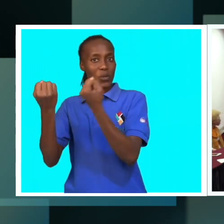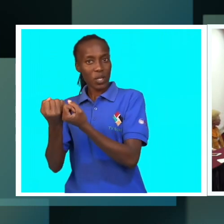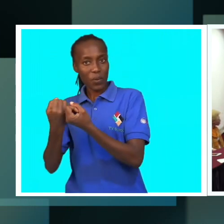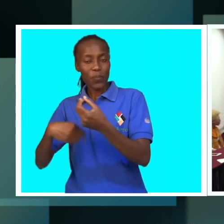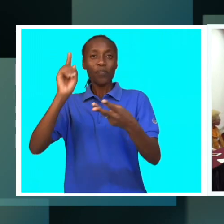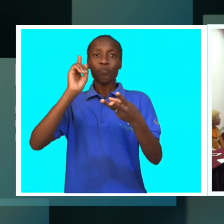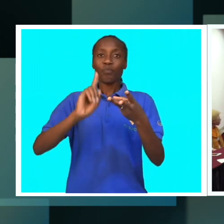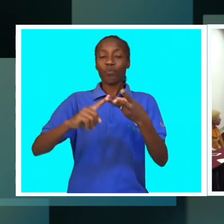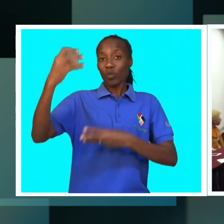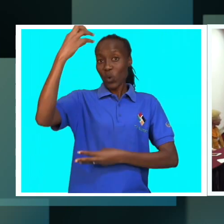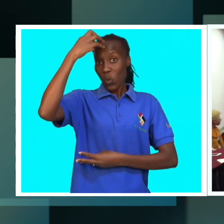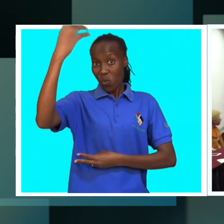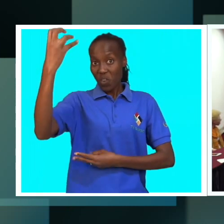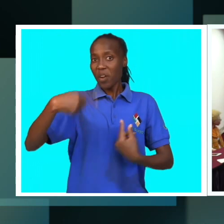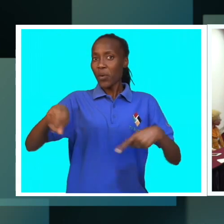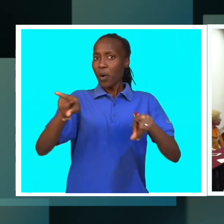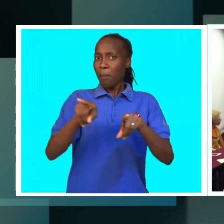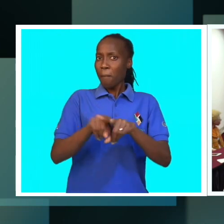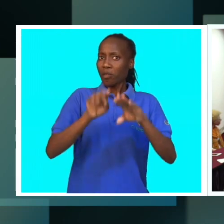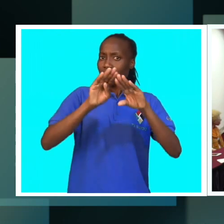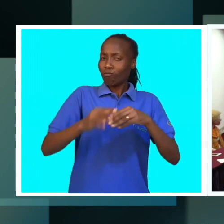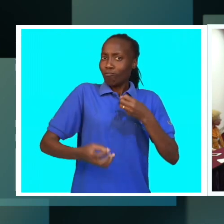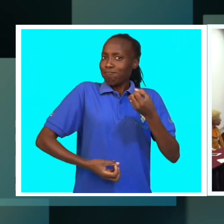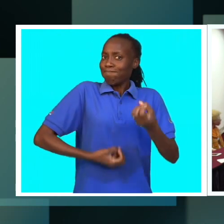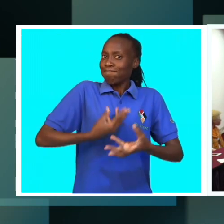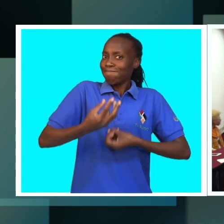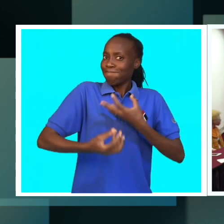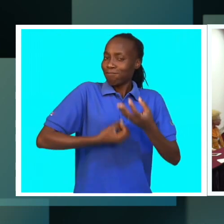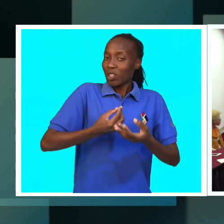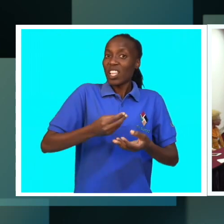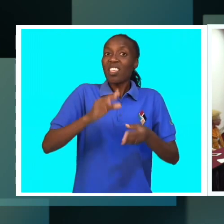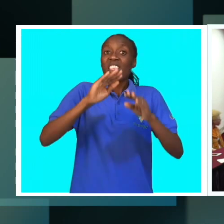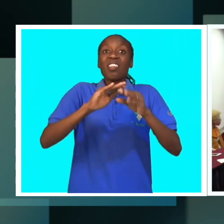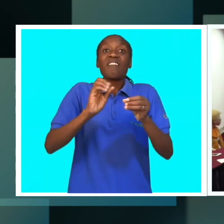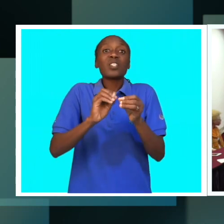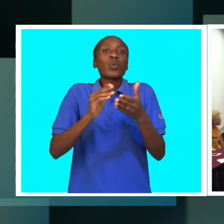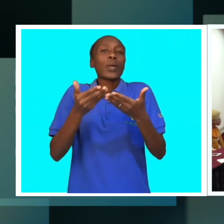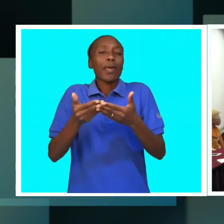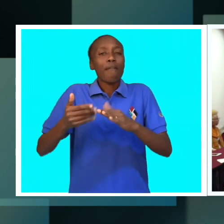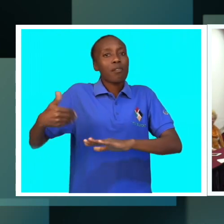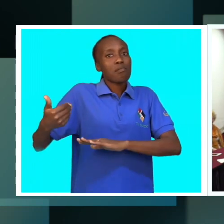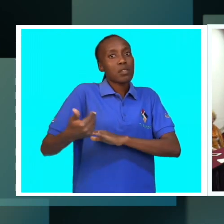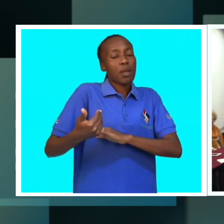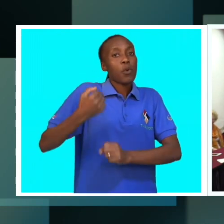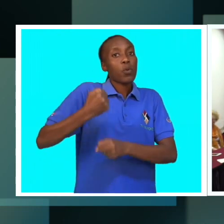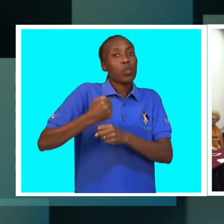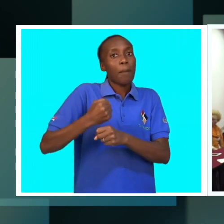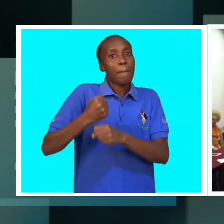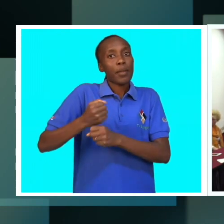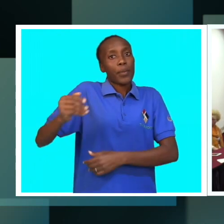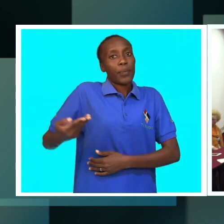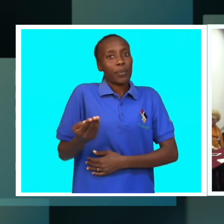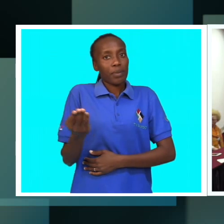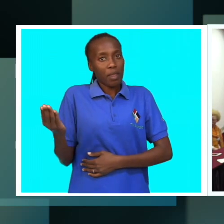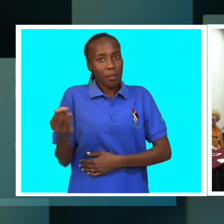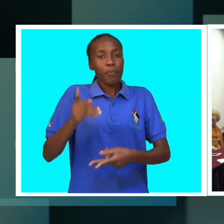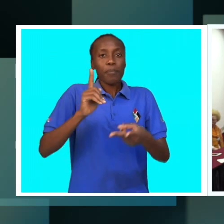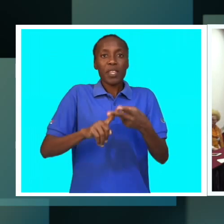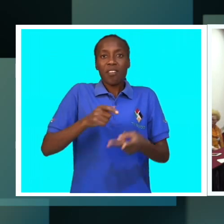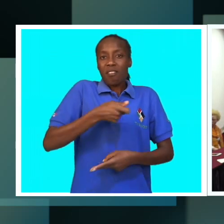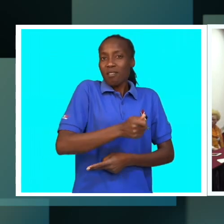governo estiveram a expor aquilo que tem feito o seu dia a dia, os seus trabalhos e